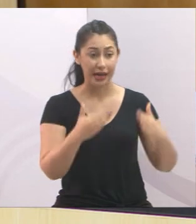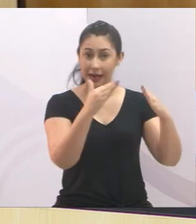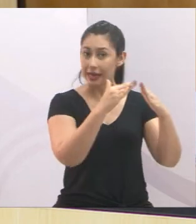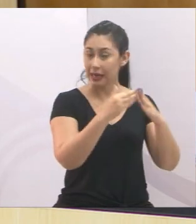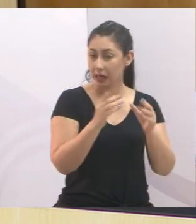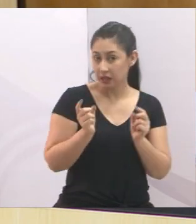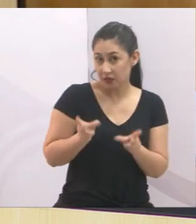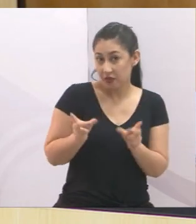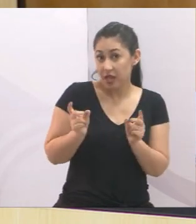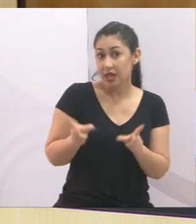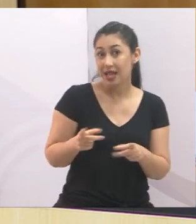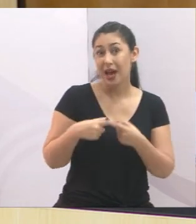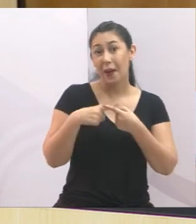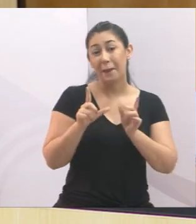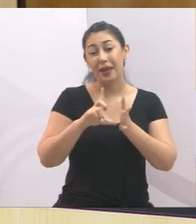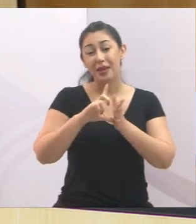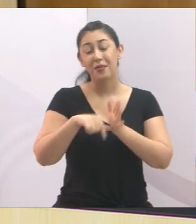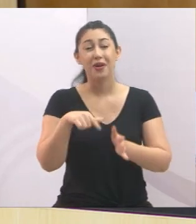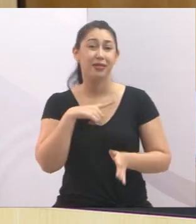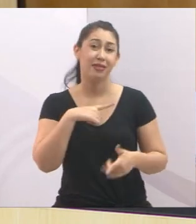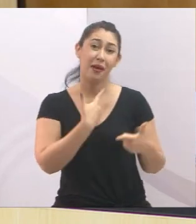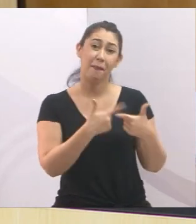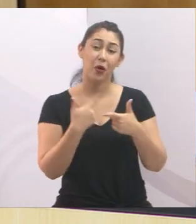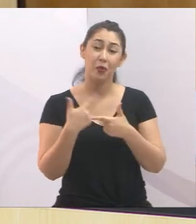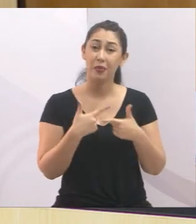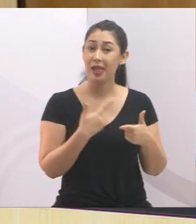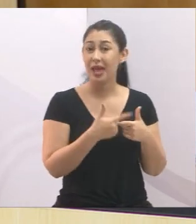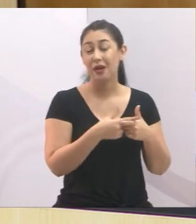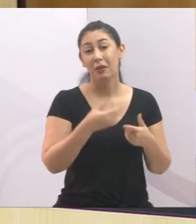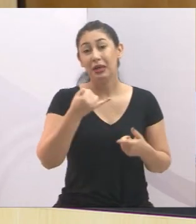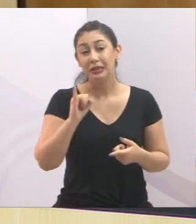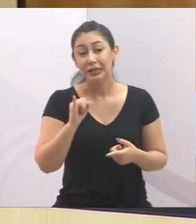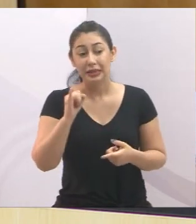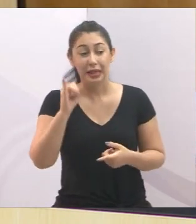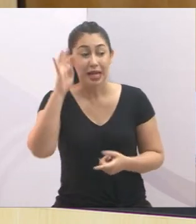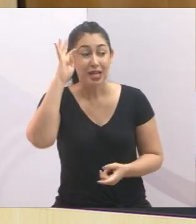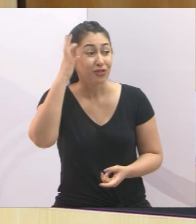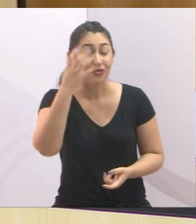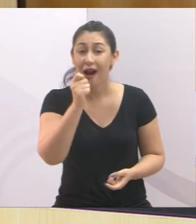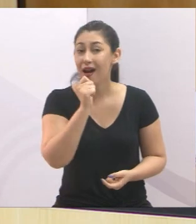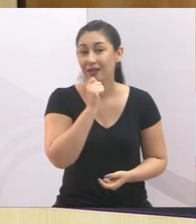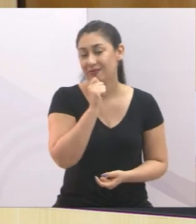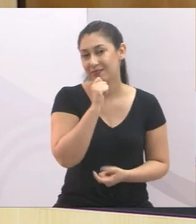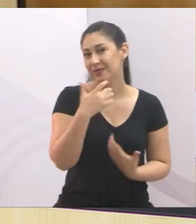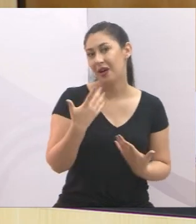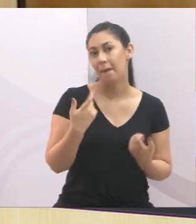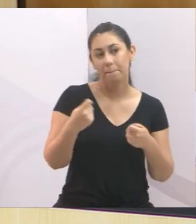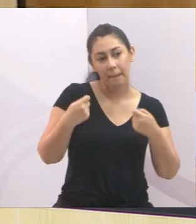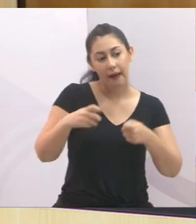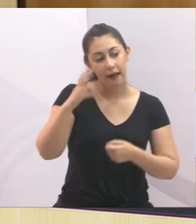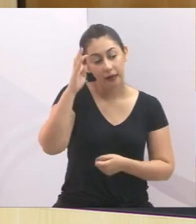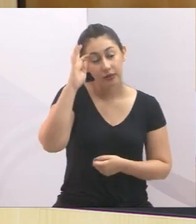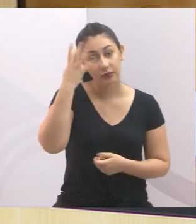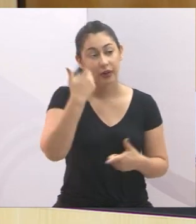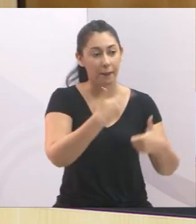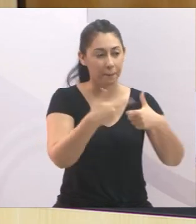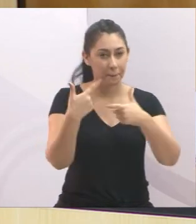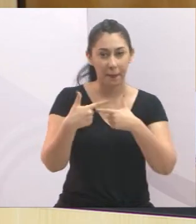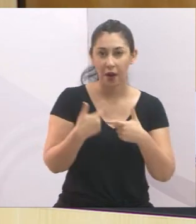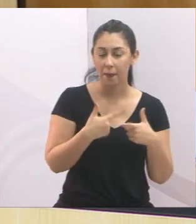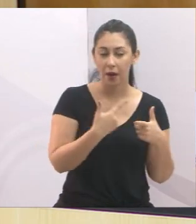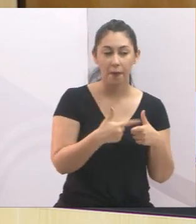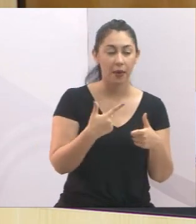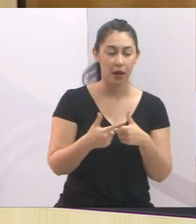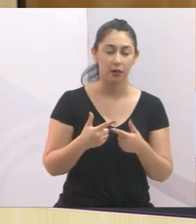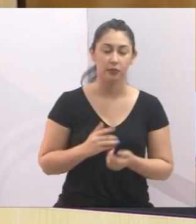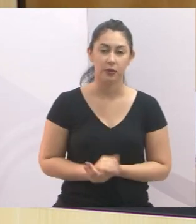o que causará transtornos, se não urgenciados, trabalhos para a correção das imperfeições e erros relatados de